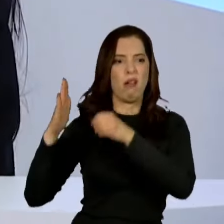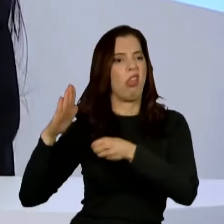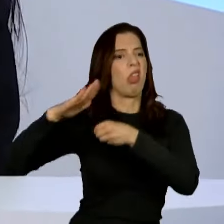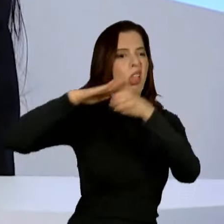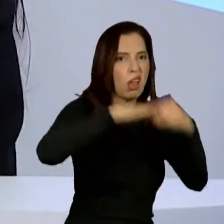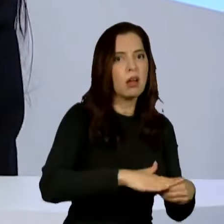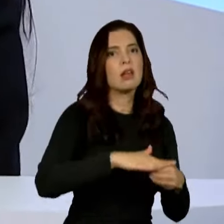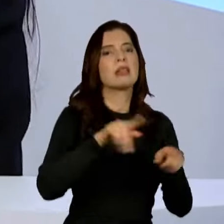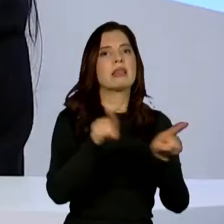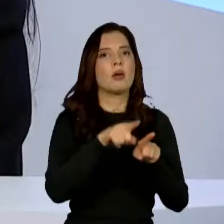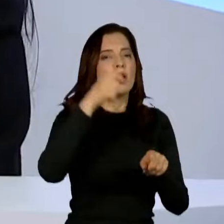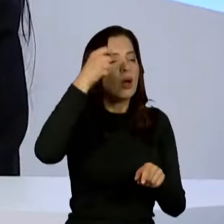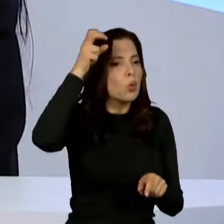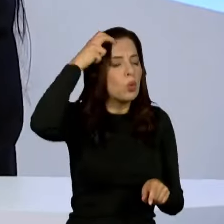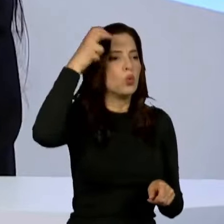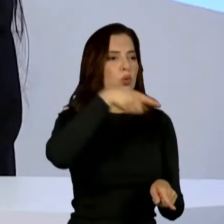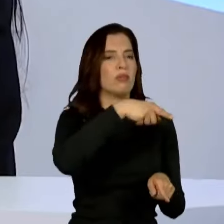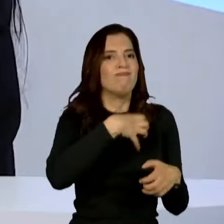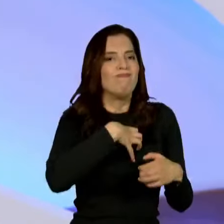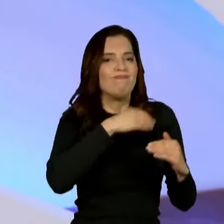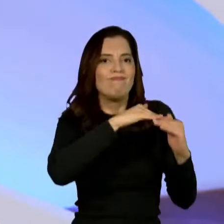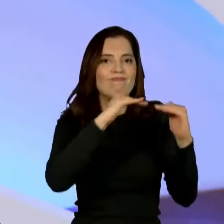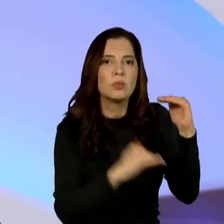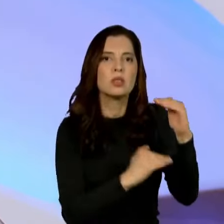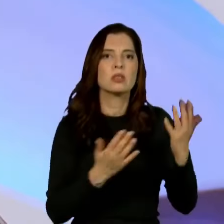esse lugar como uma violência.